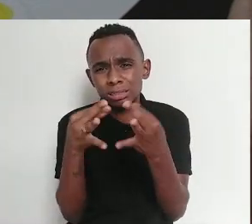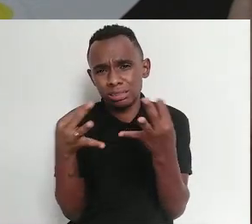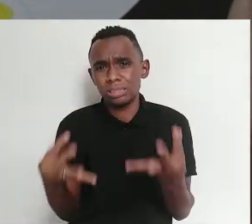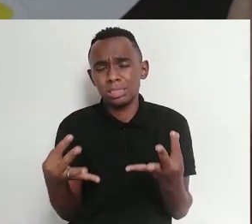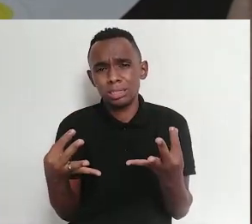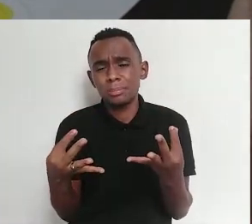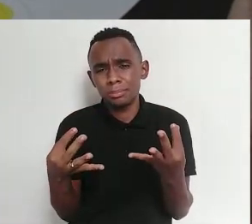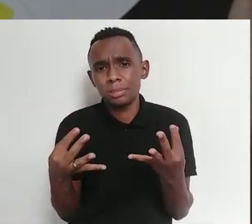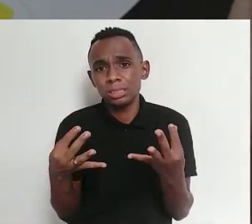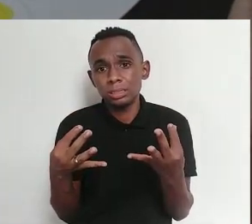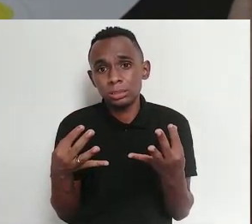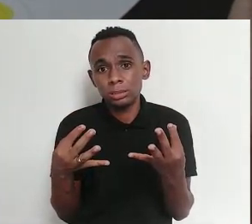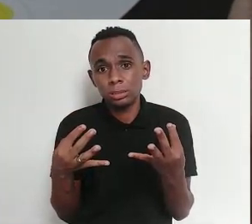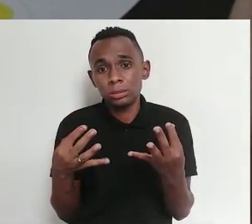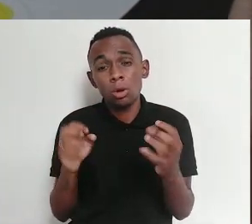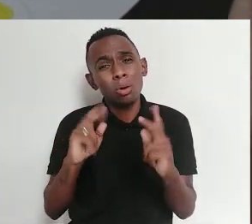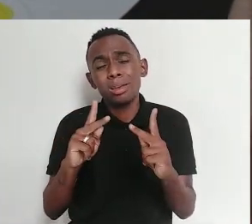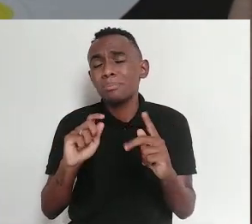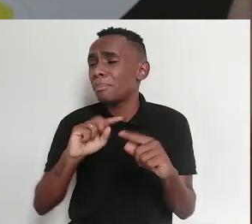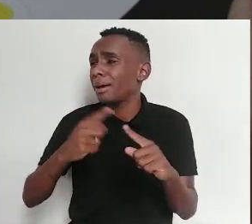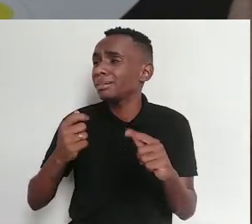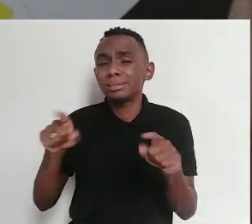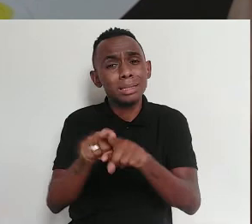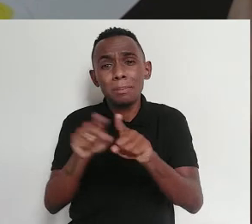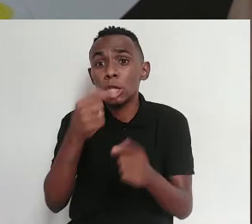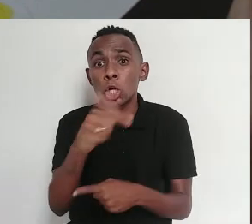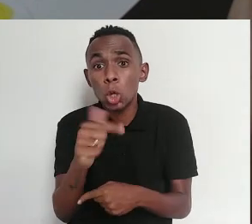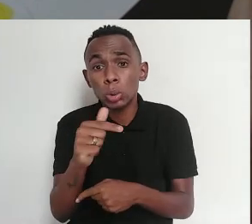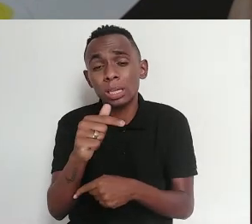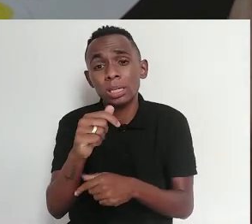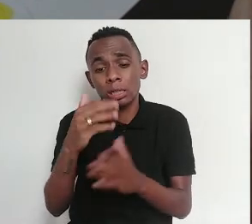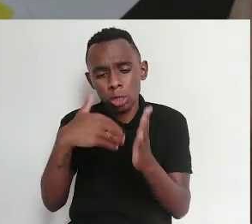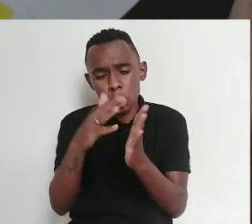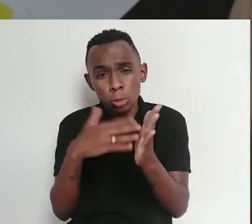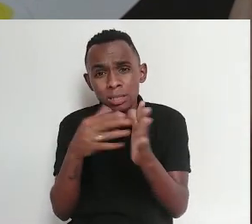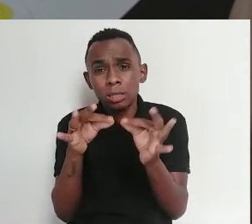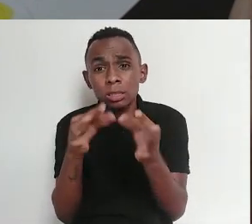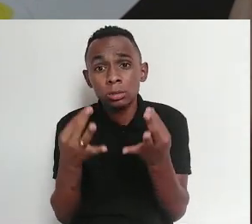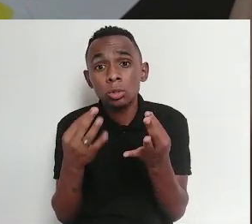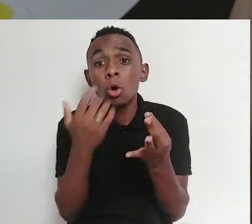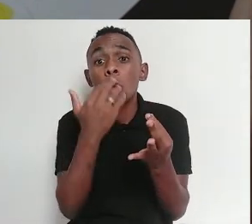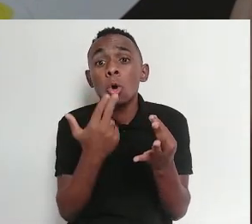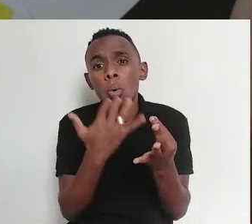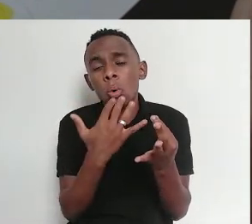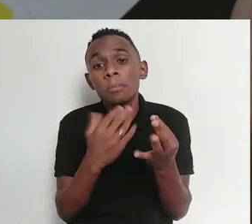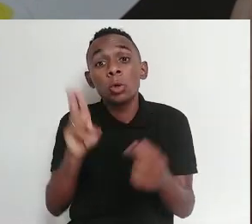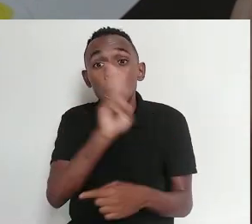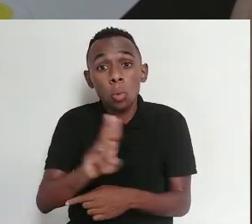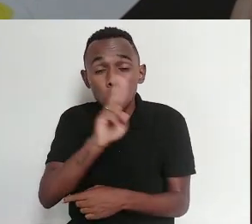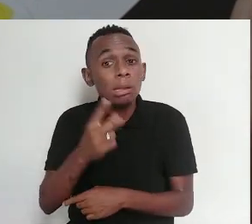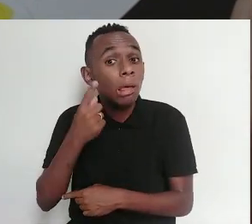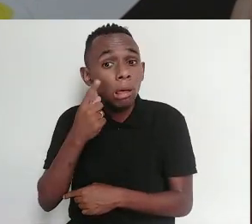aquarela, nem tinta guache. Muito bem, não tem problema também. O que vocês podem fazer? Usar lápis de cor.